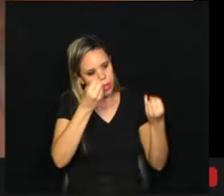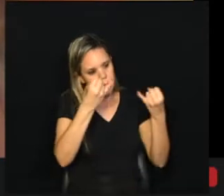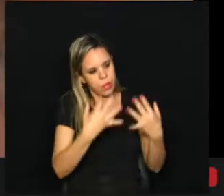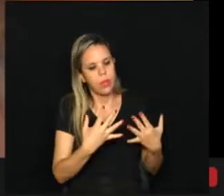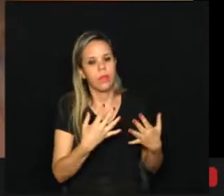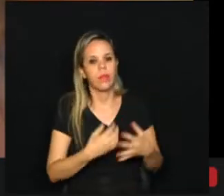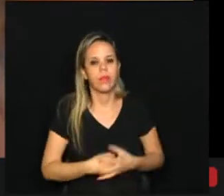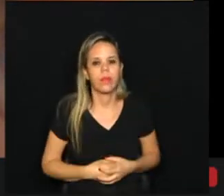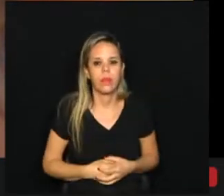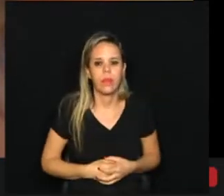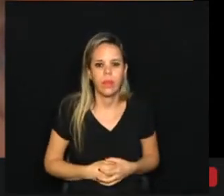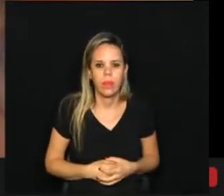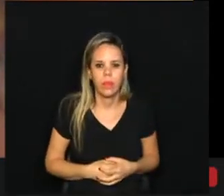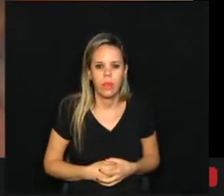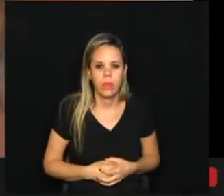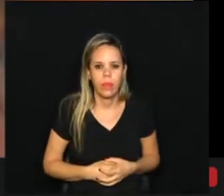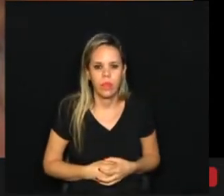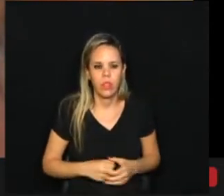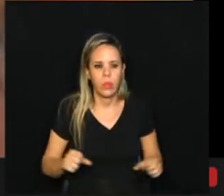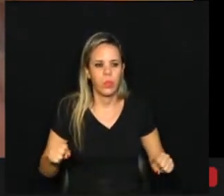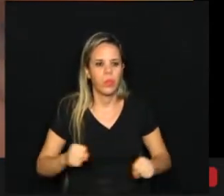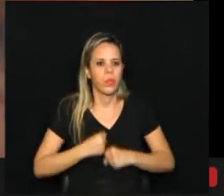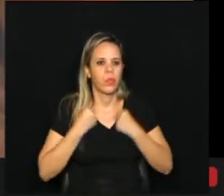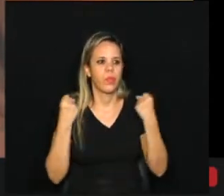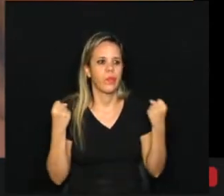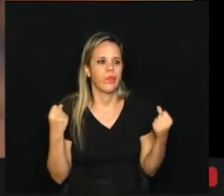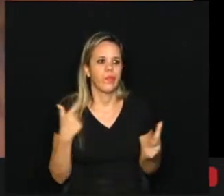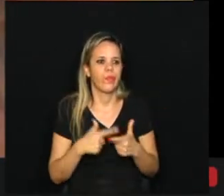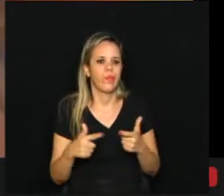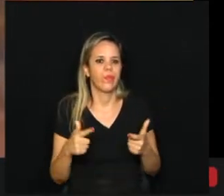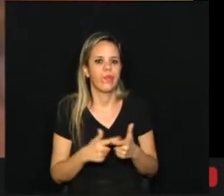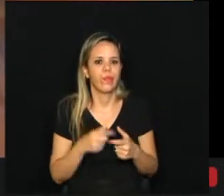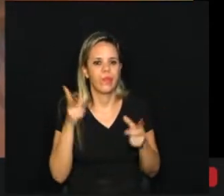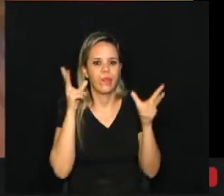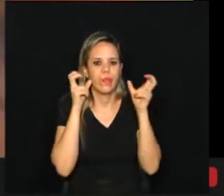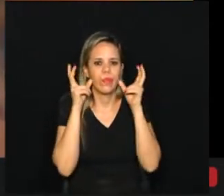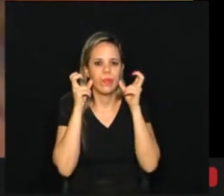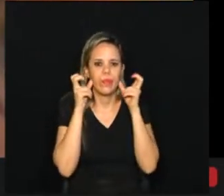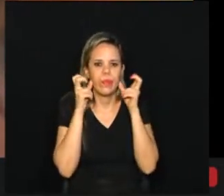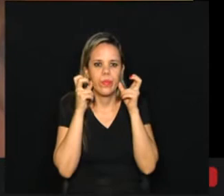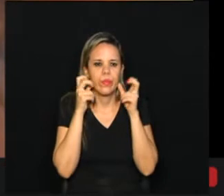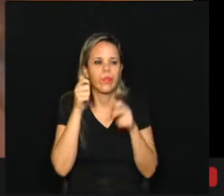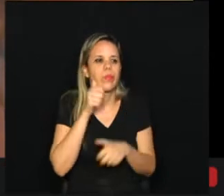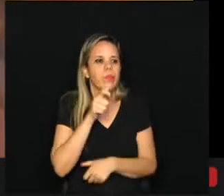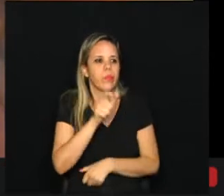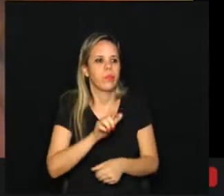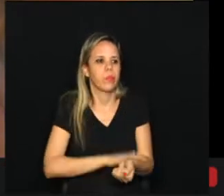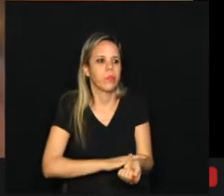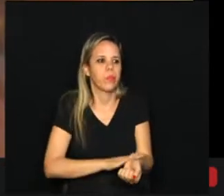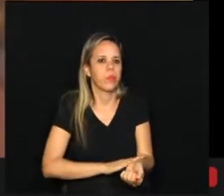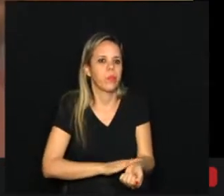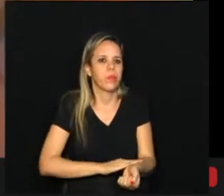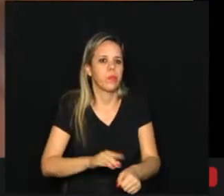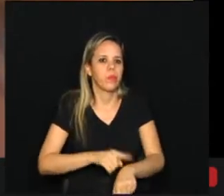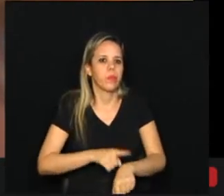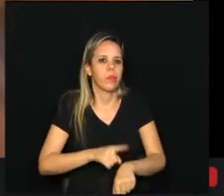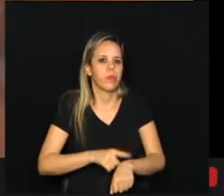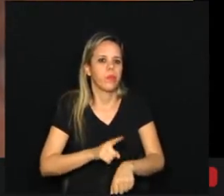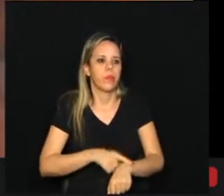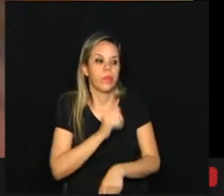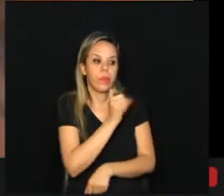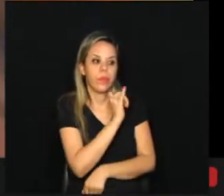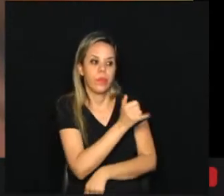estava acontecendo, ela super indignada, então a gente escuta os áudios, a gente vê o quanto que ela estava nervosa nesse momento.